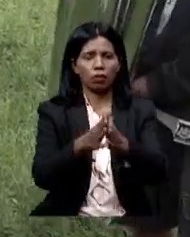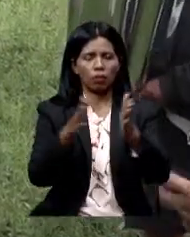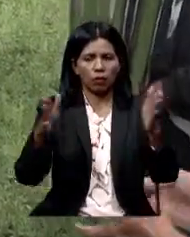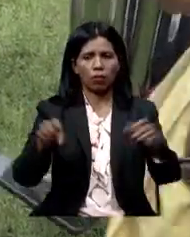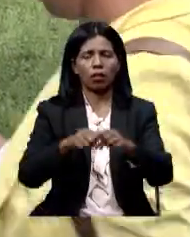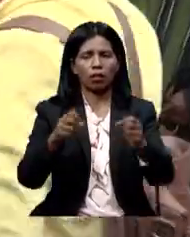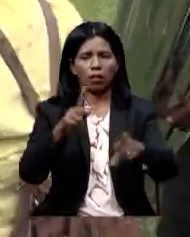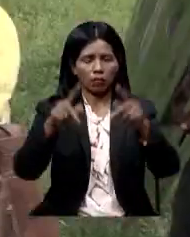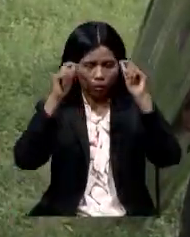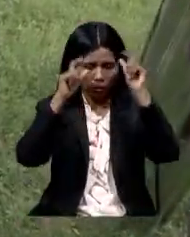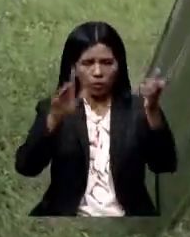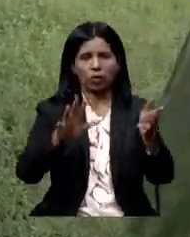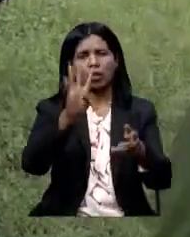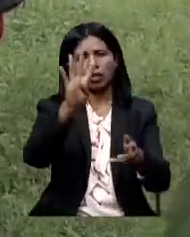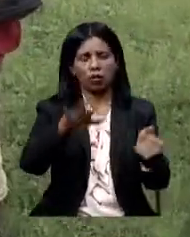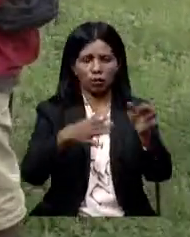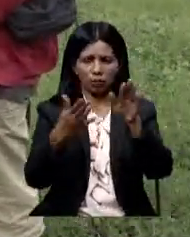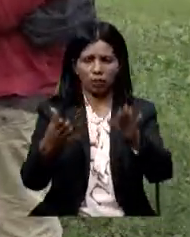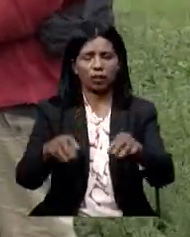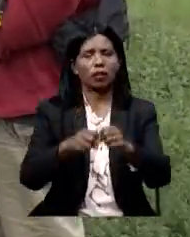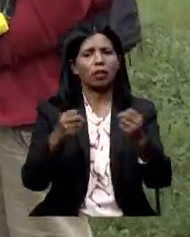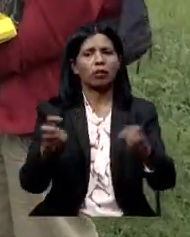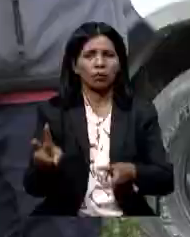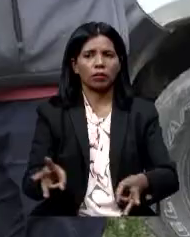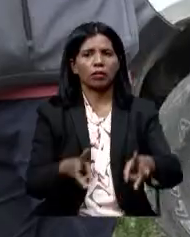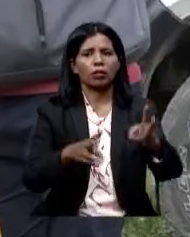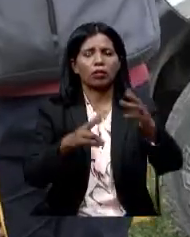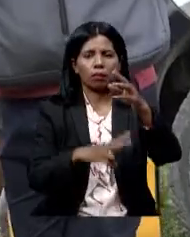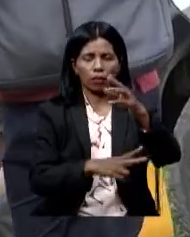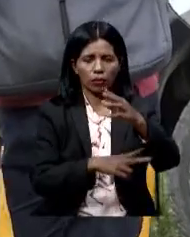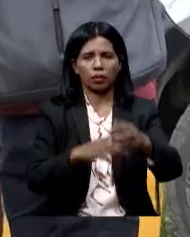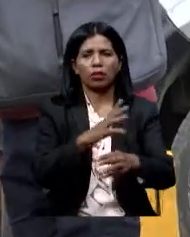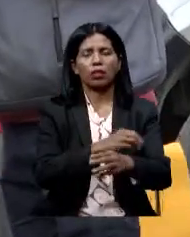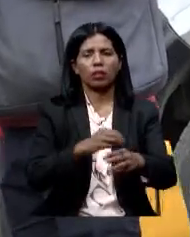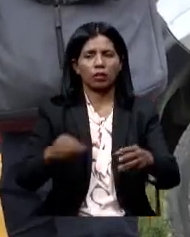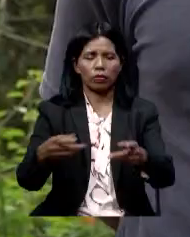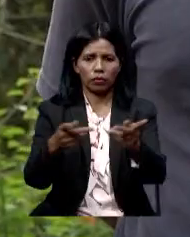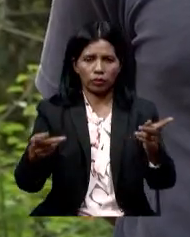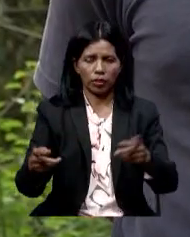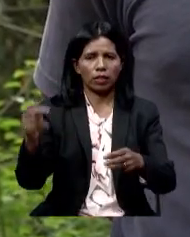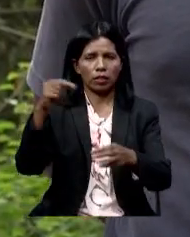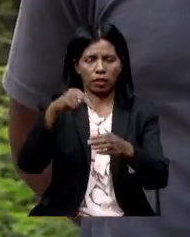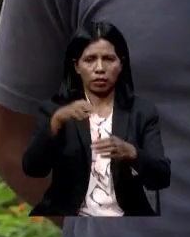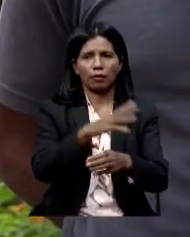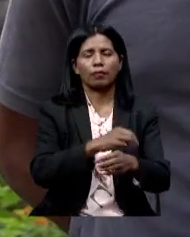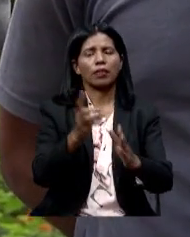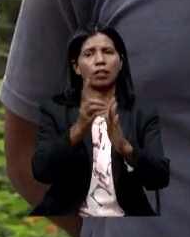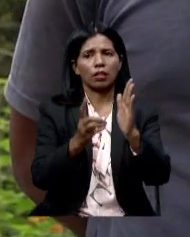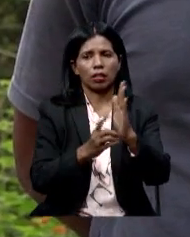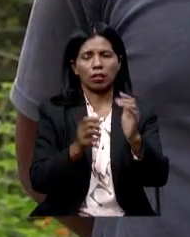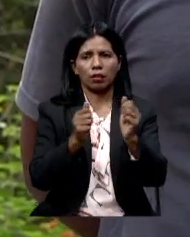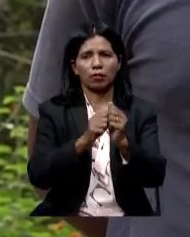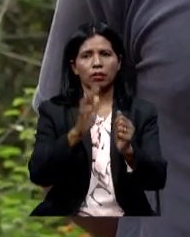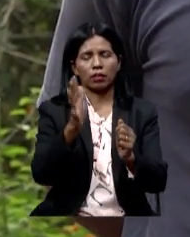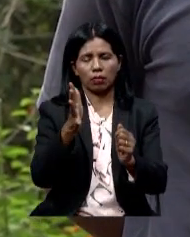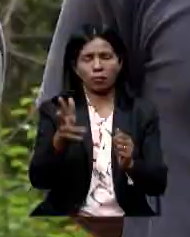kon timuruang na inhat ni vida no estraga mos estrada ponte no natar. Dado suma kain atus nen lima nulu resintolu nebe sai